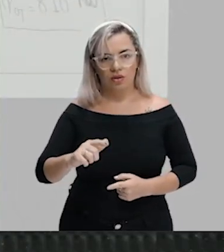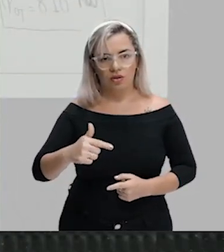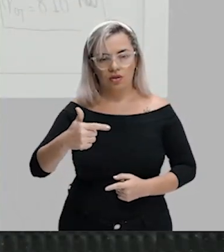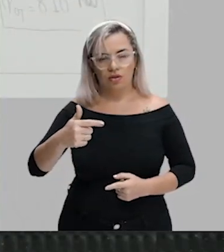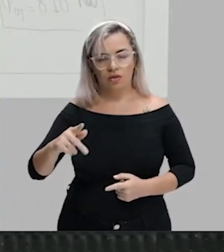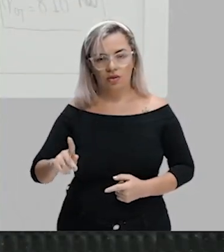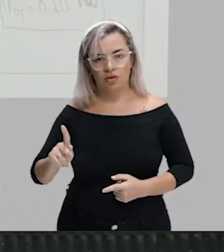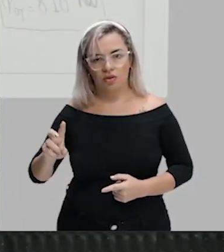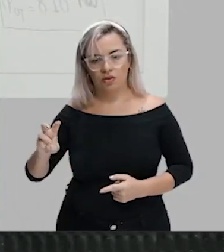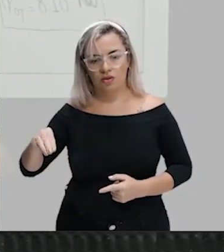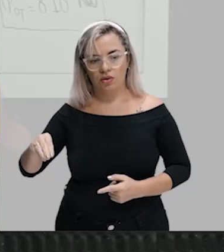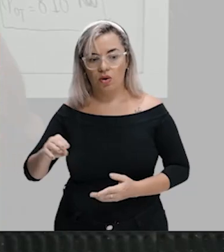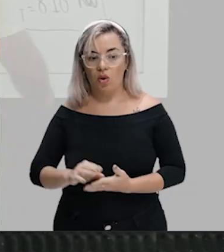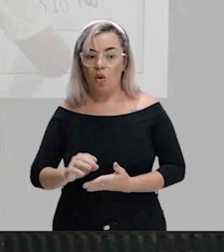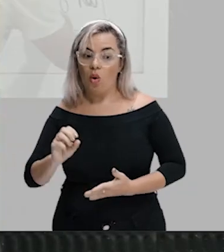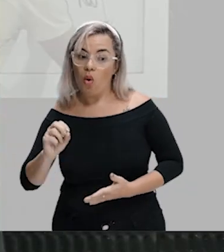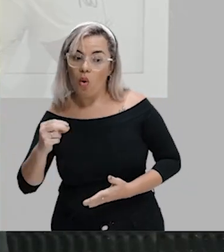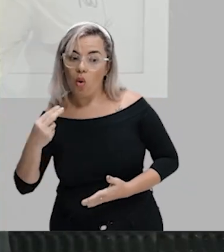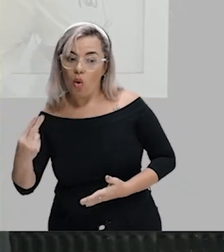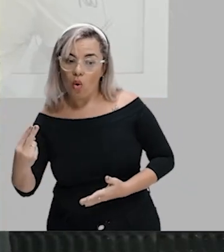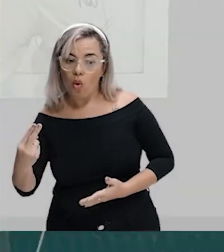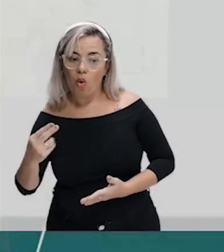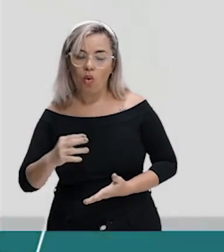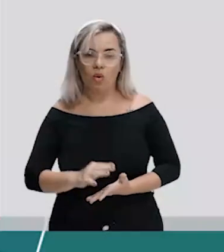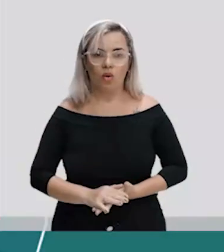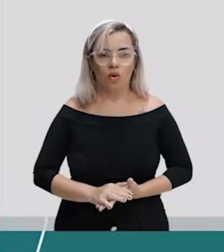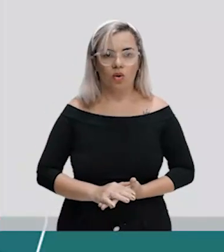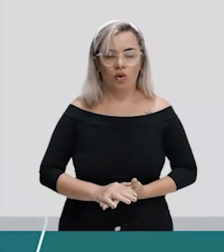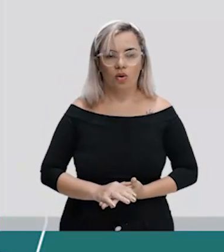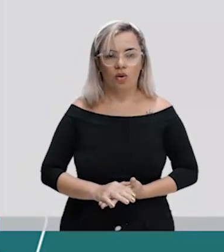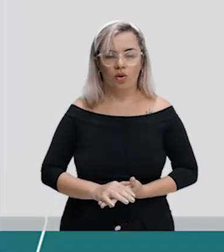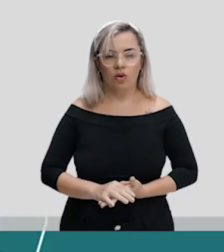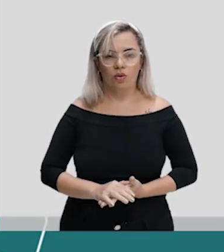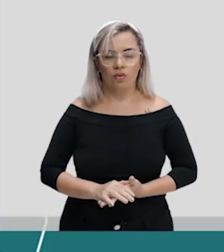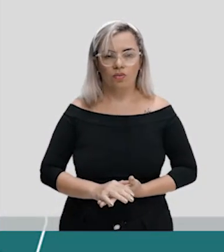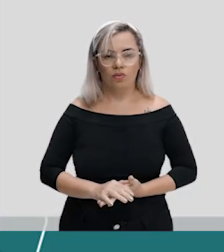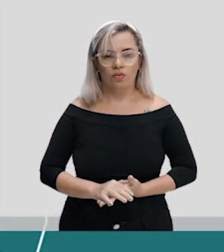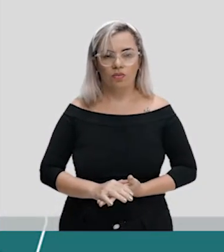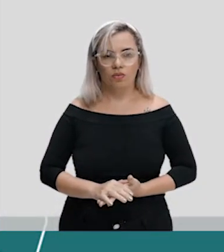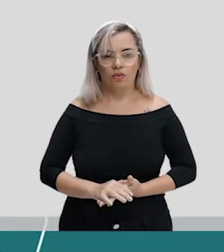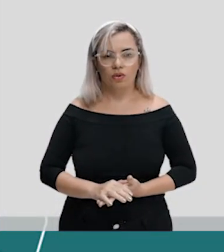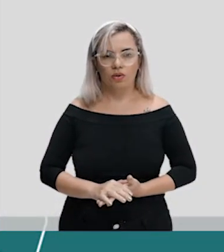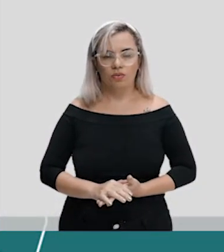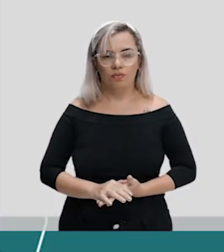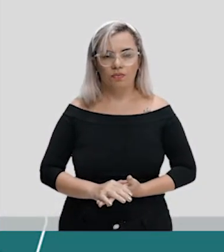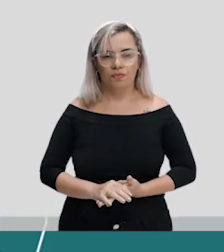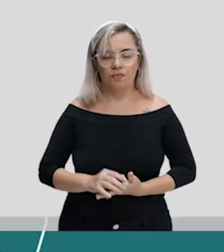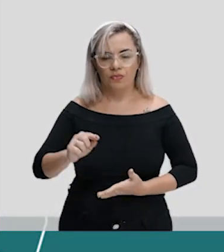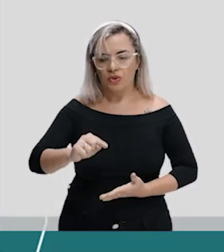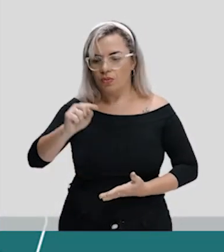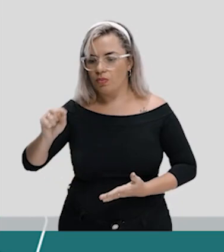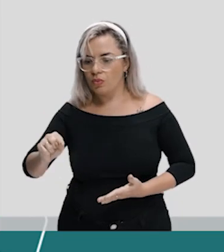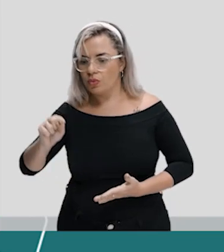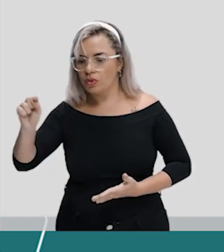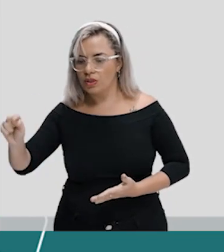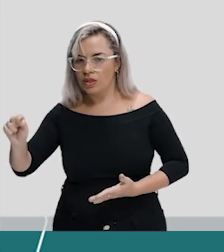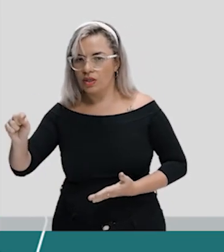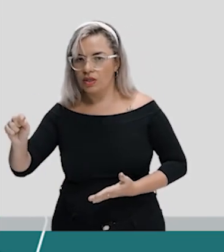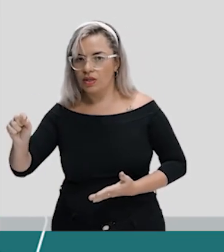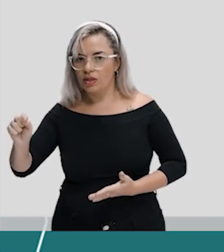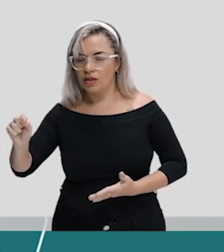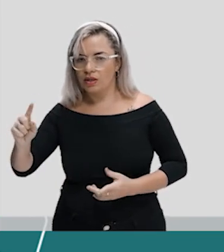ou 800, né? Que 8 vezes 10 é 8 vezes 10 ao quadrado é o mesmo que 800